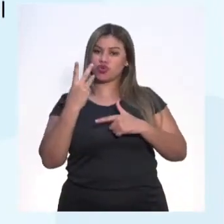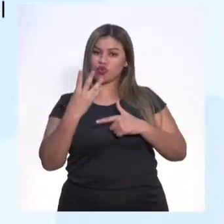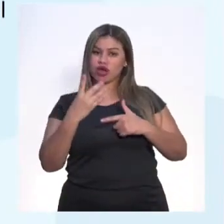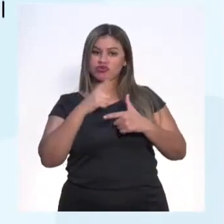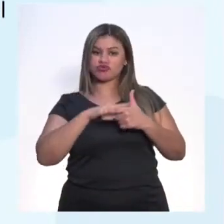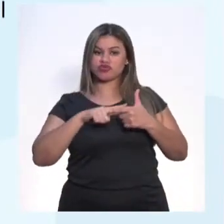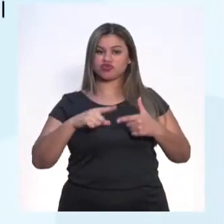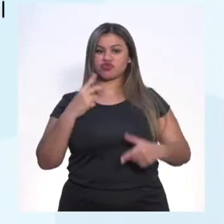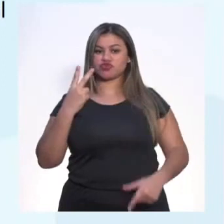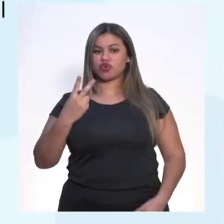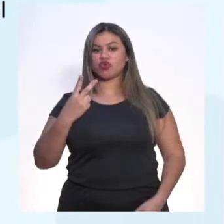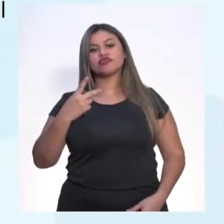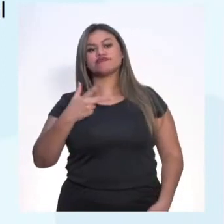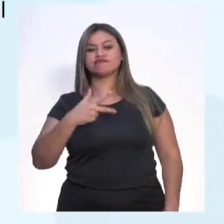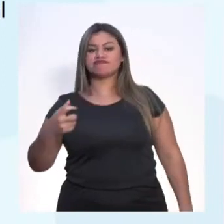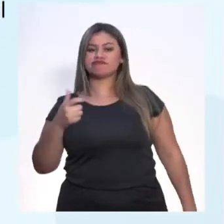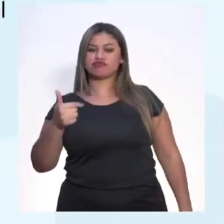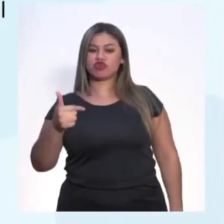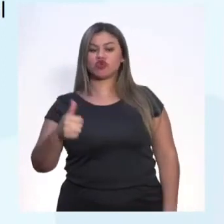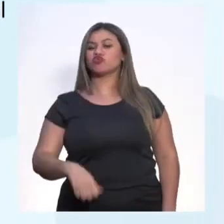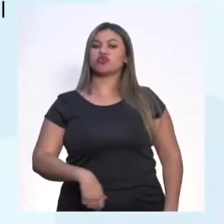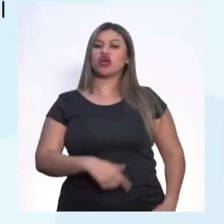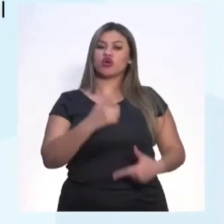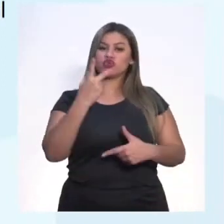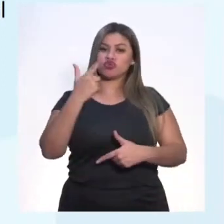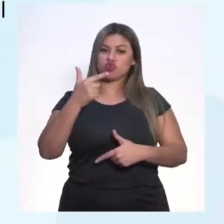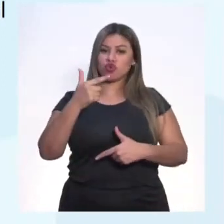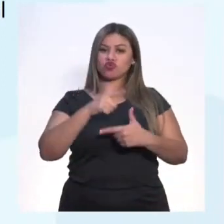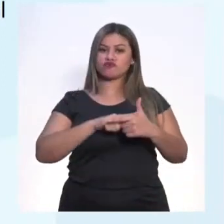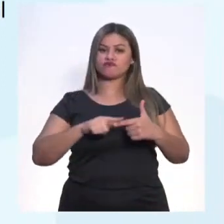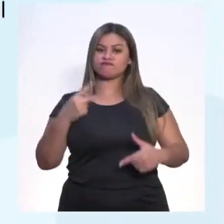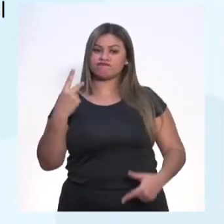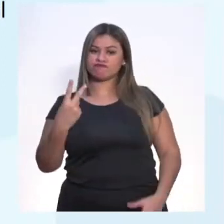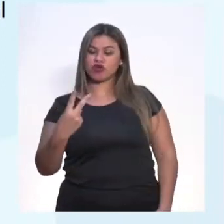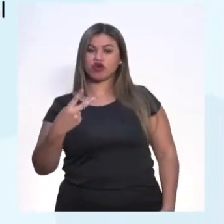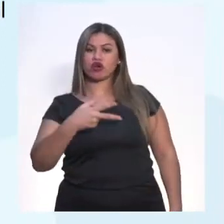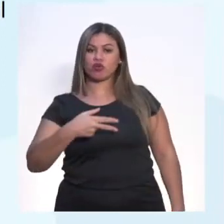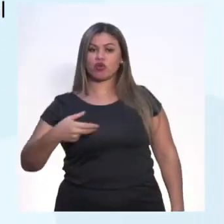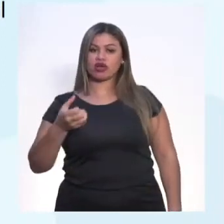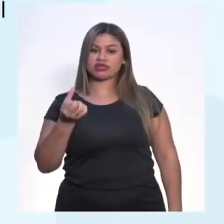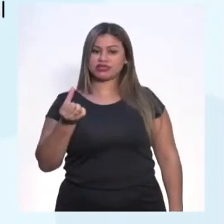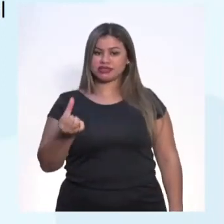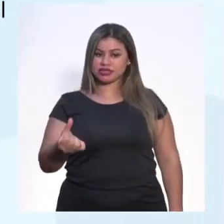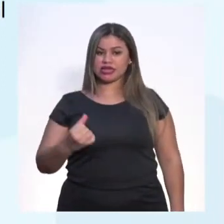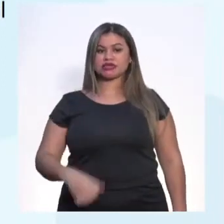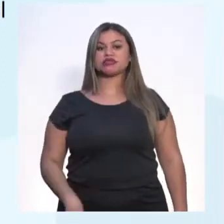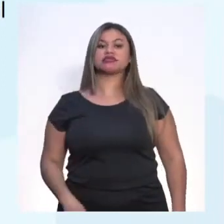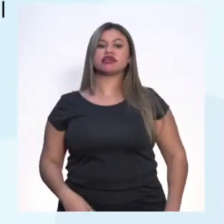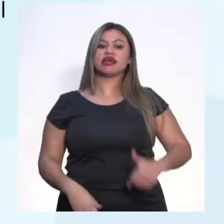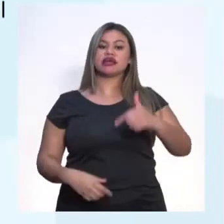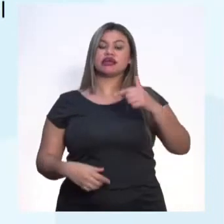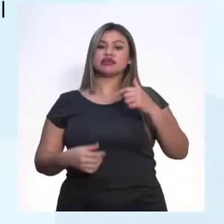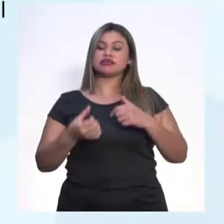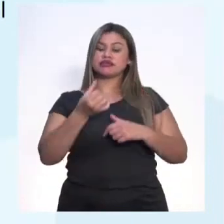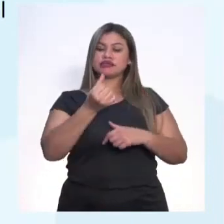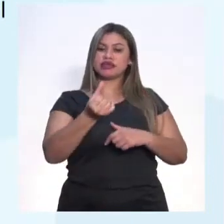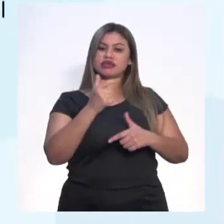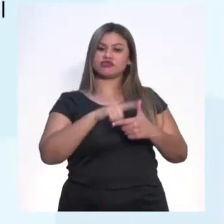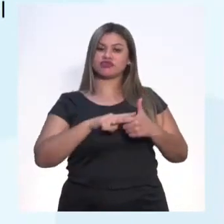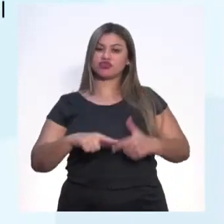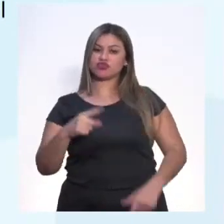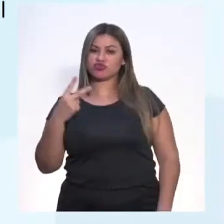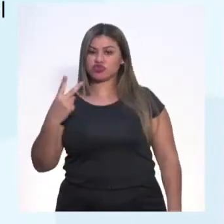par, dividido por 2, 6. 6 é par, dividido por 2,